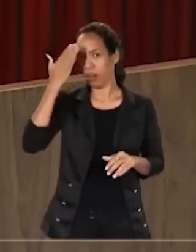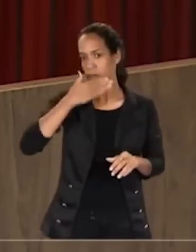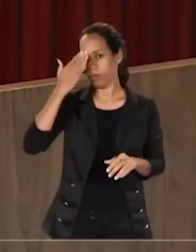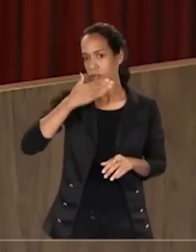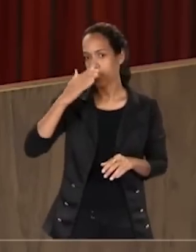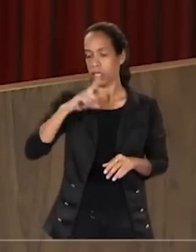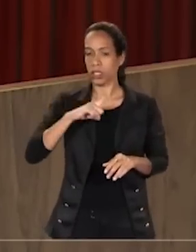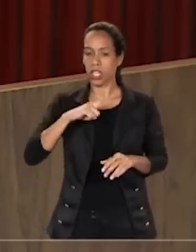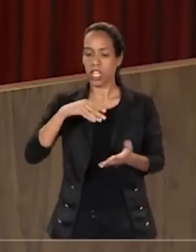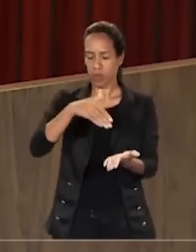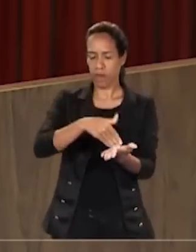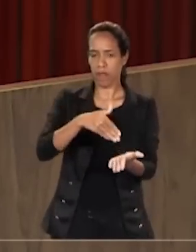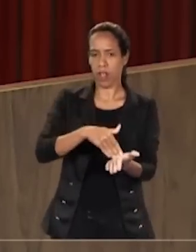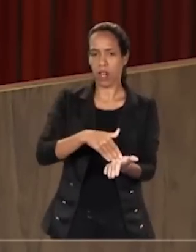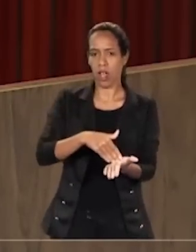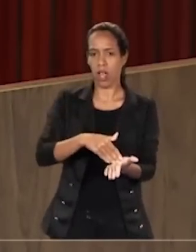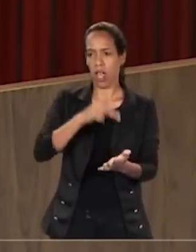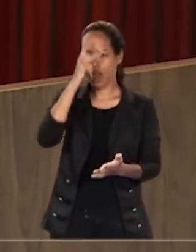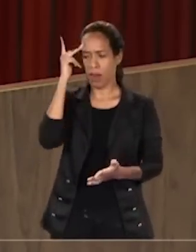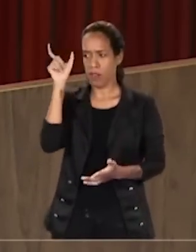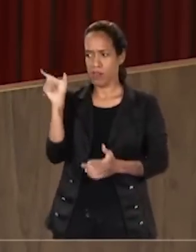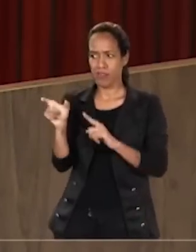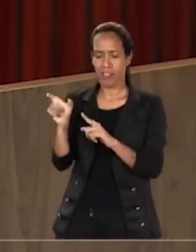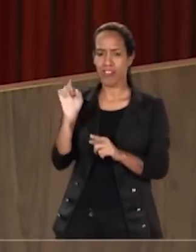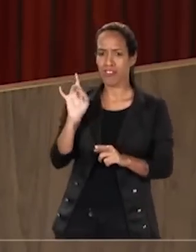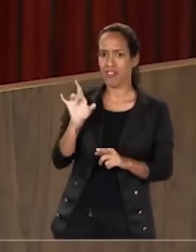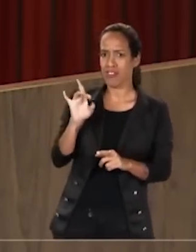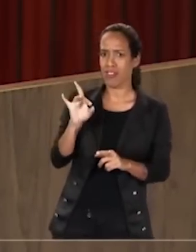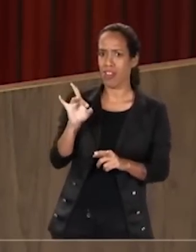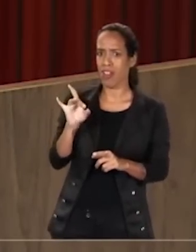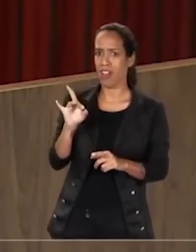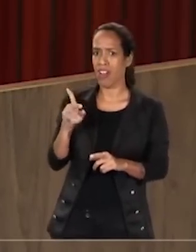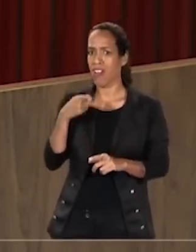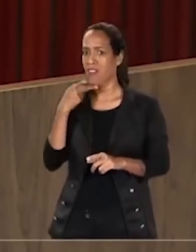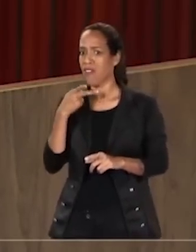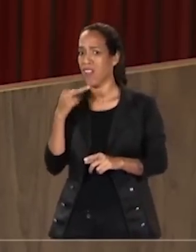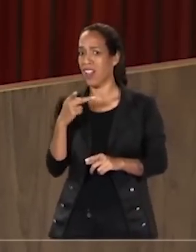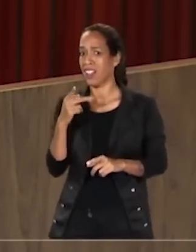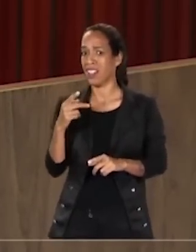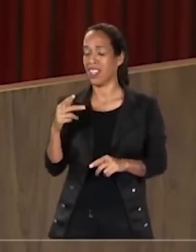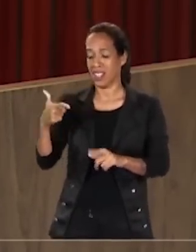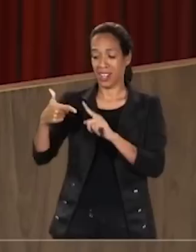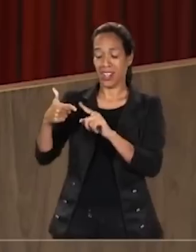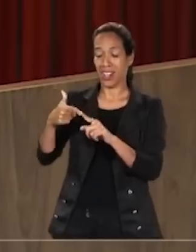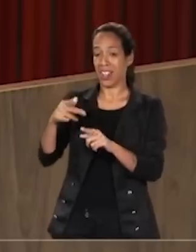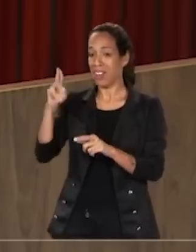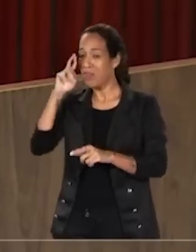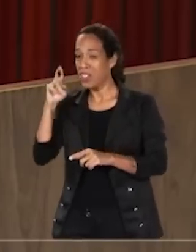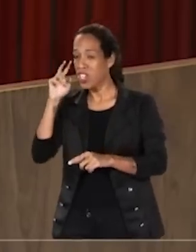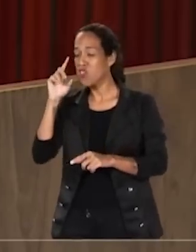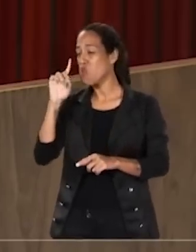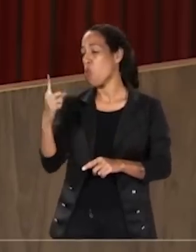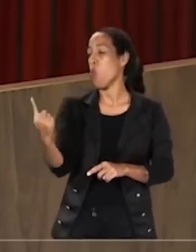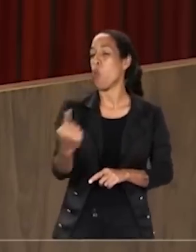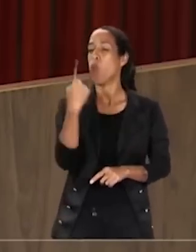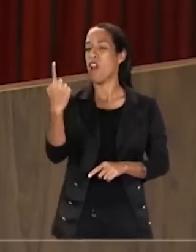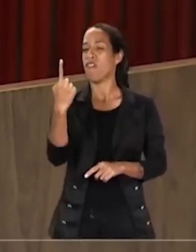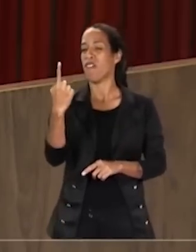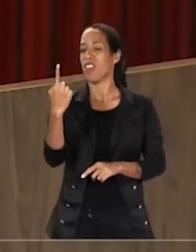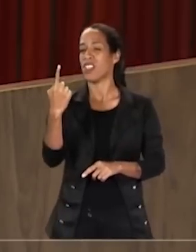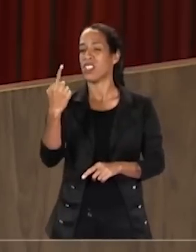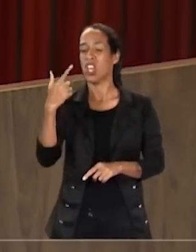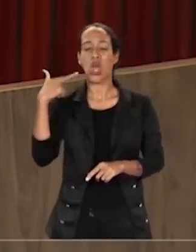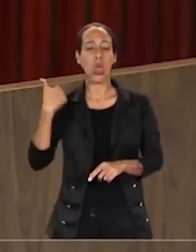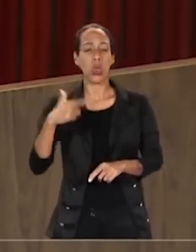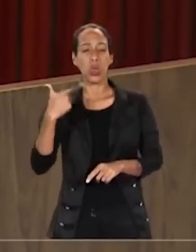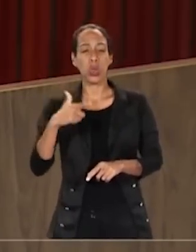em alegações finais, o autor novamente só menciona o segundo investigado uma única vez, no esforço processual, sem a atribuição de qualquer